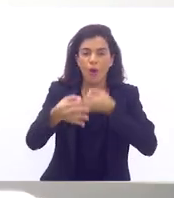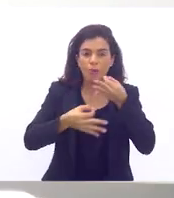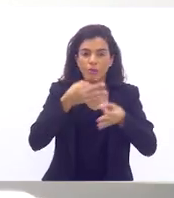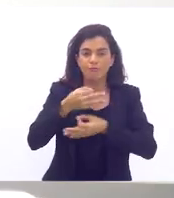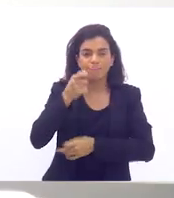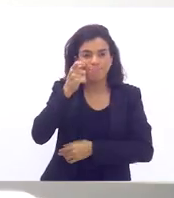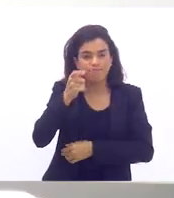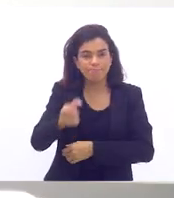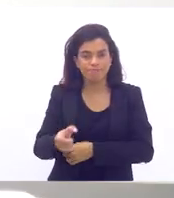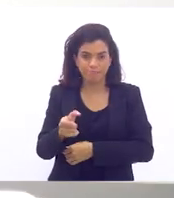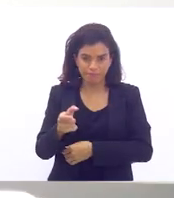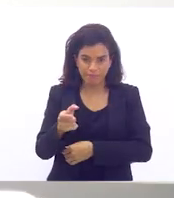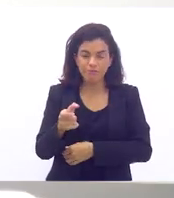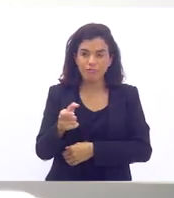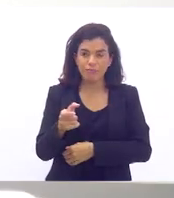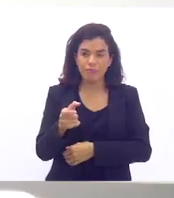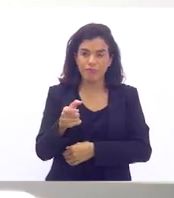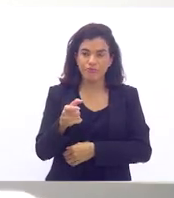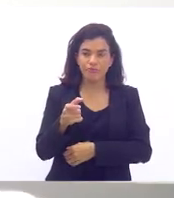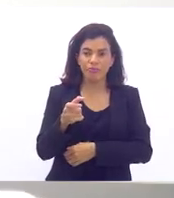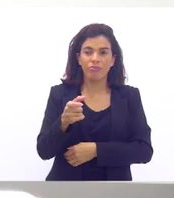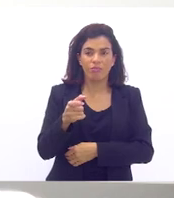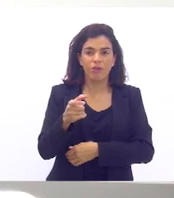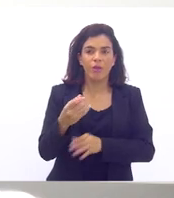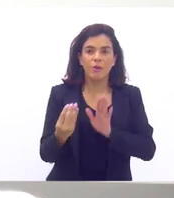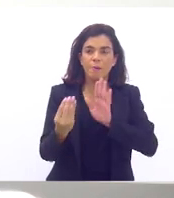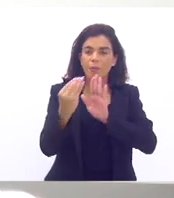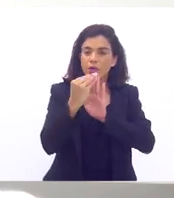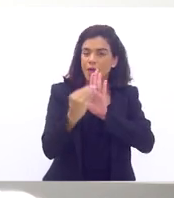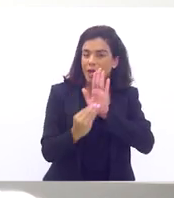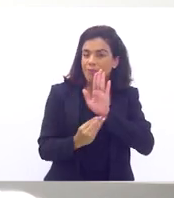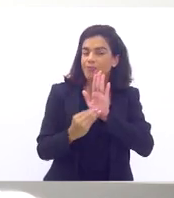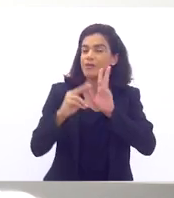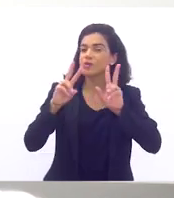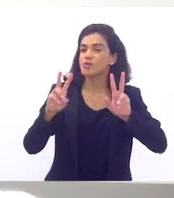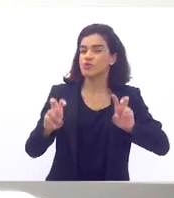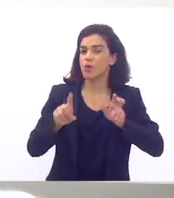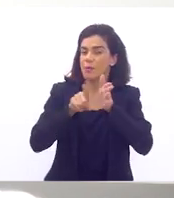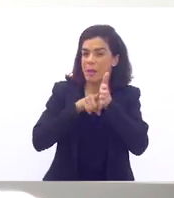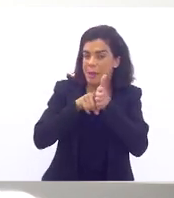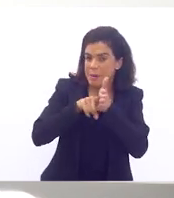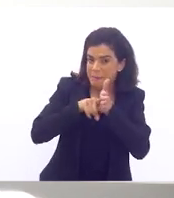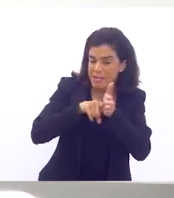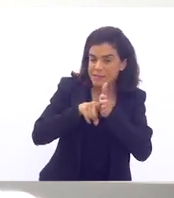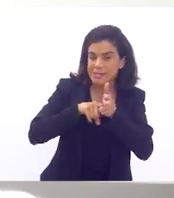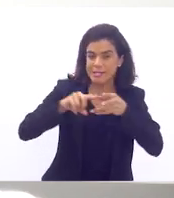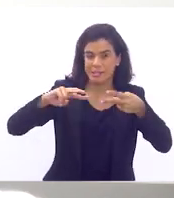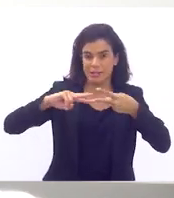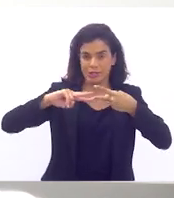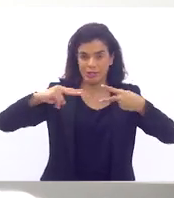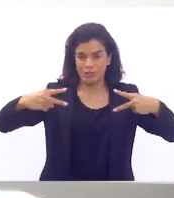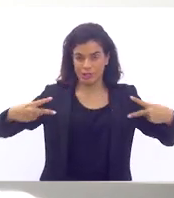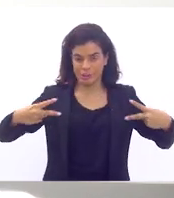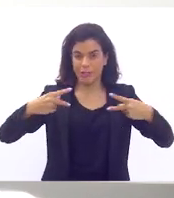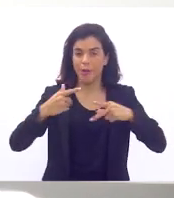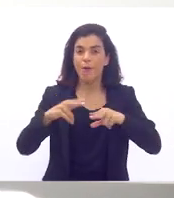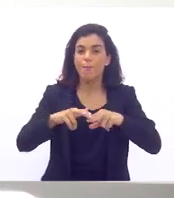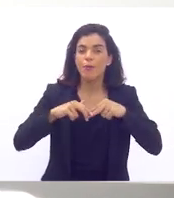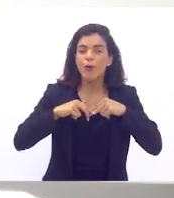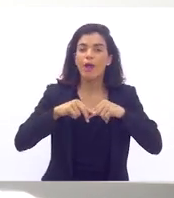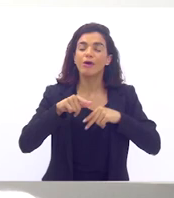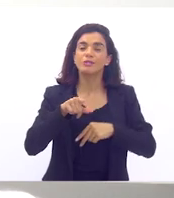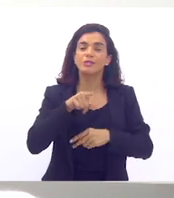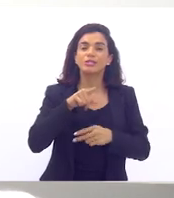pontuada Em algum momento nessa lei né A questão do mapeamento genético né por conta da especificidade